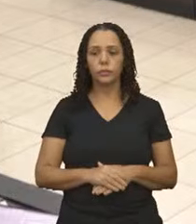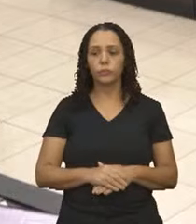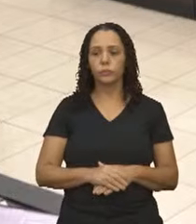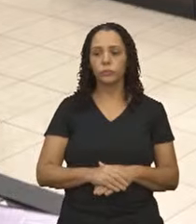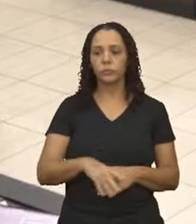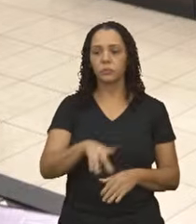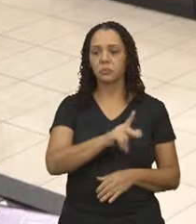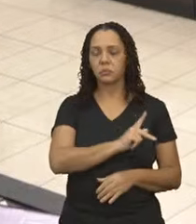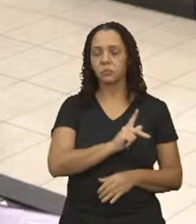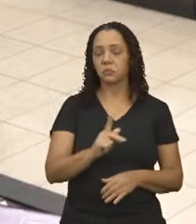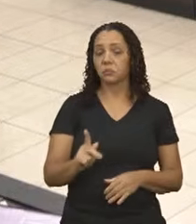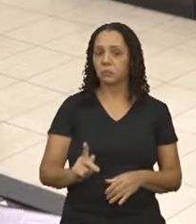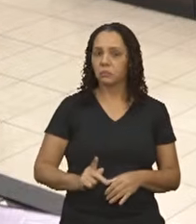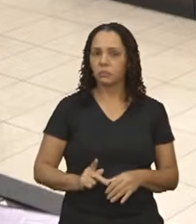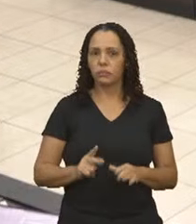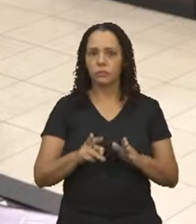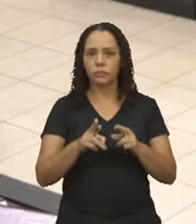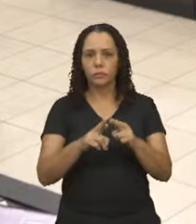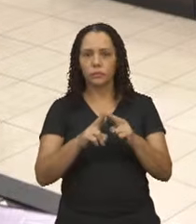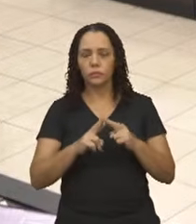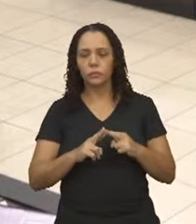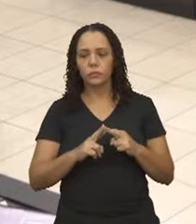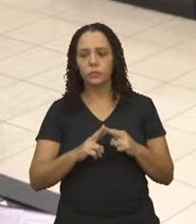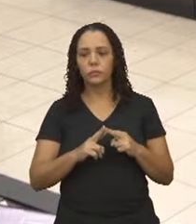Presidente, esse requerimento